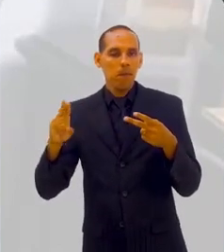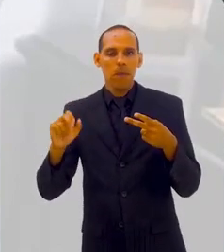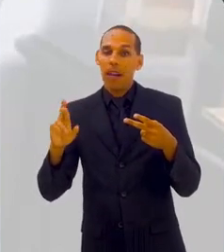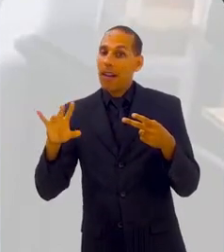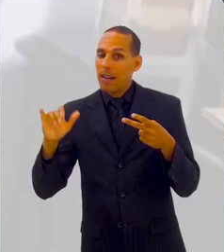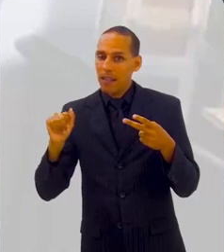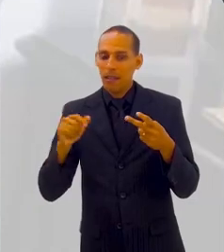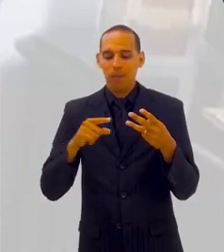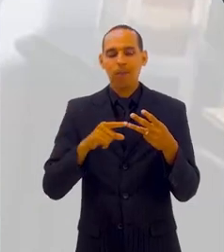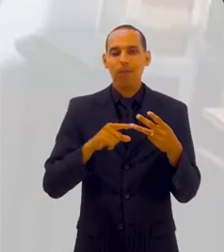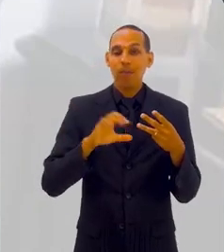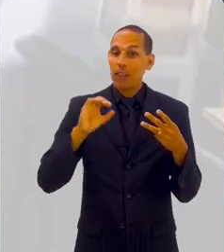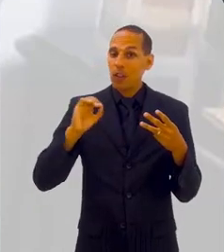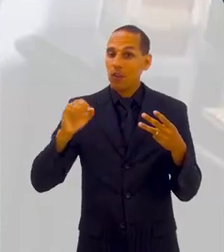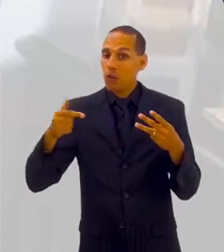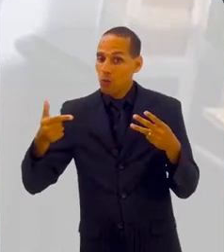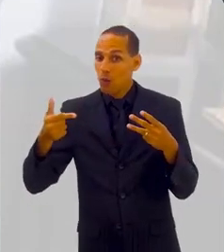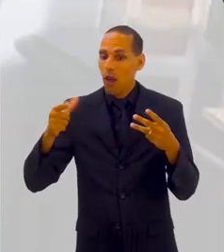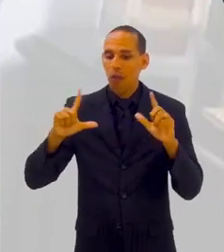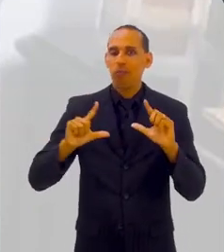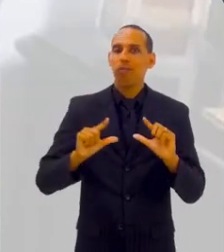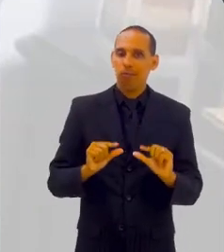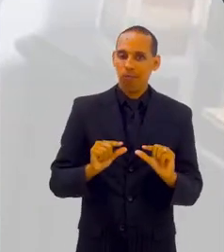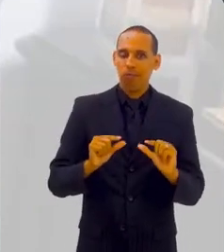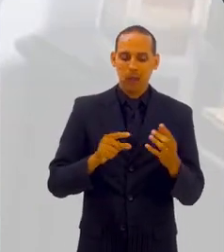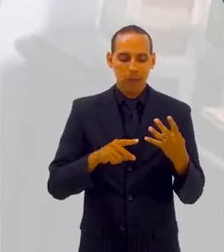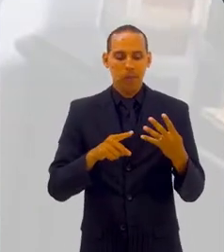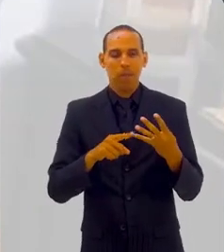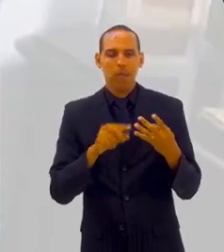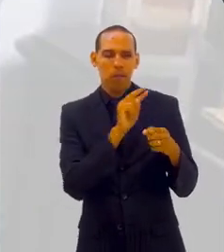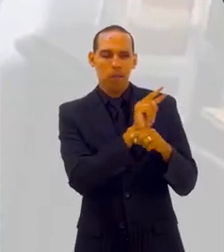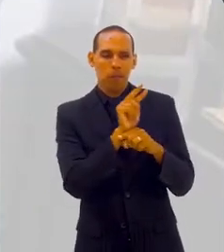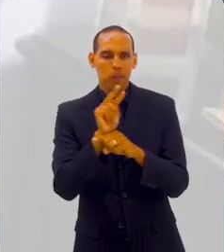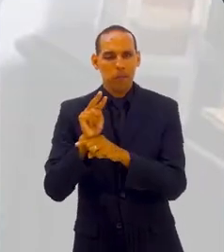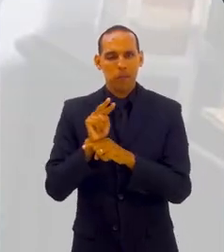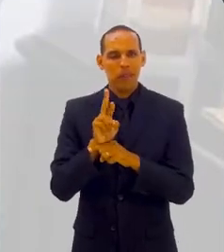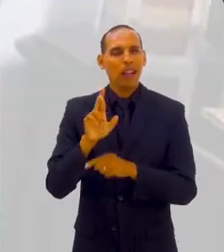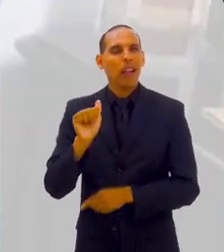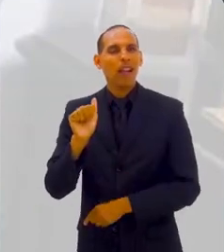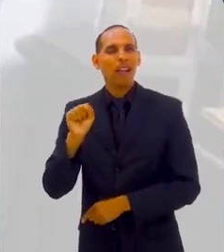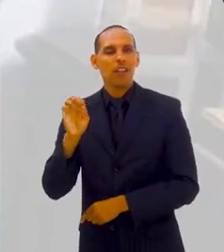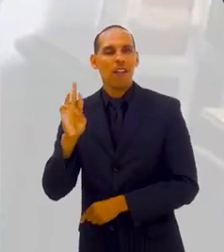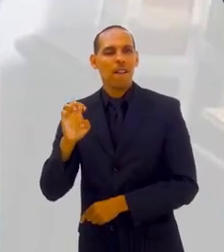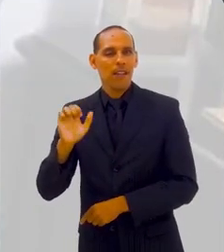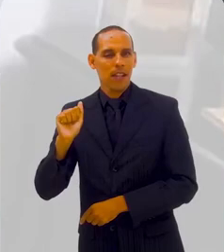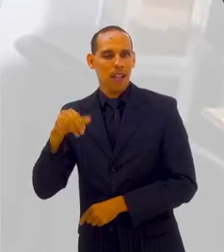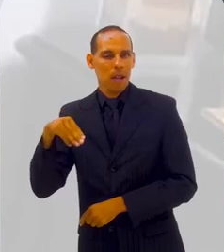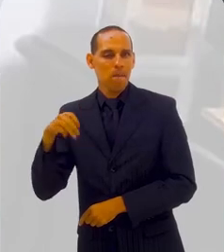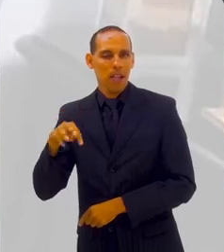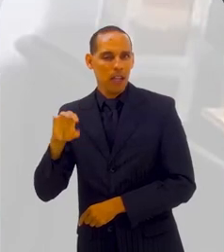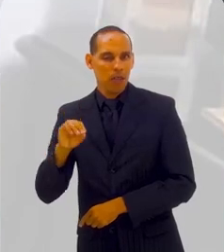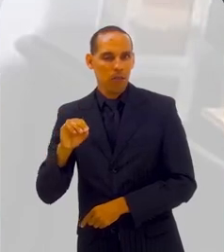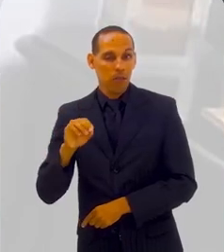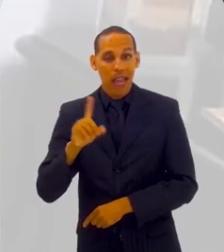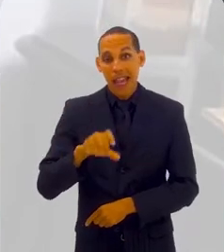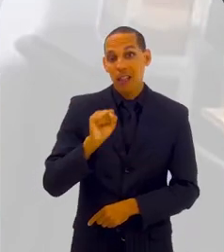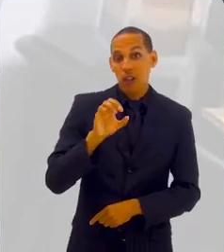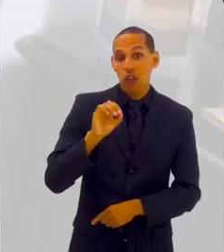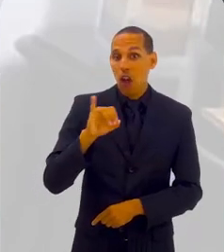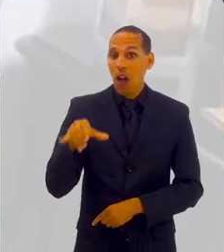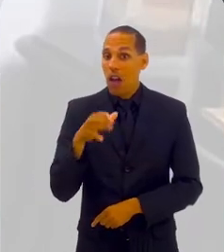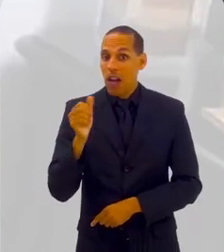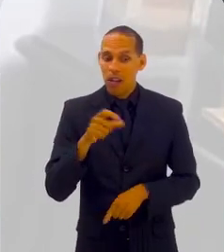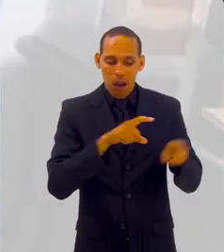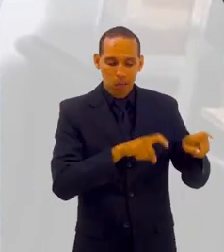integrados, de baixa emissão de carbono, com rastreamento. Se vai plantar soja, que seja